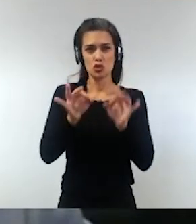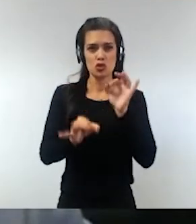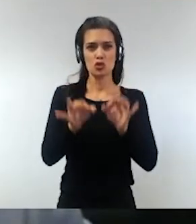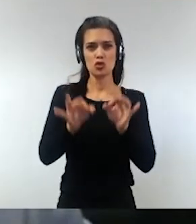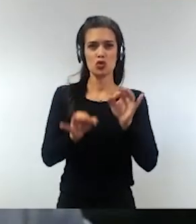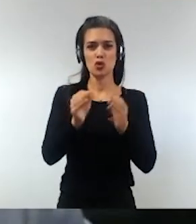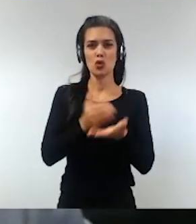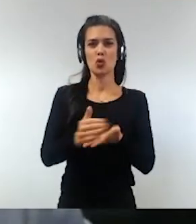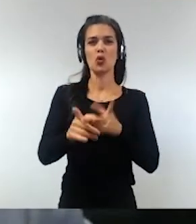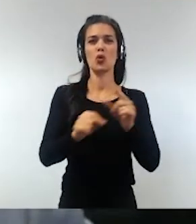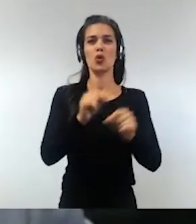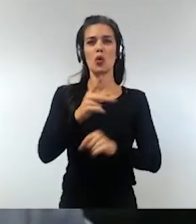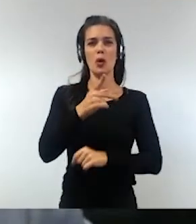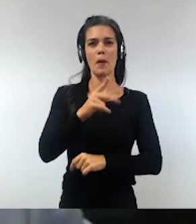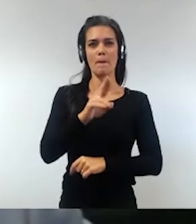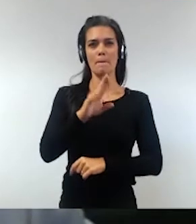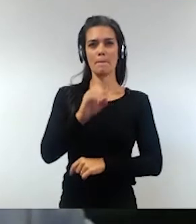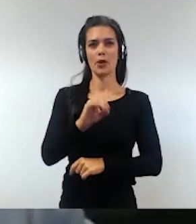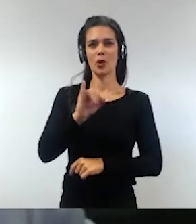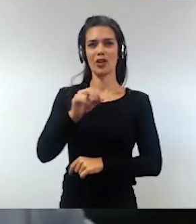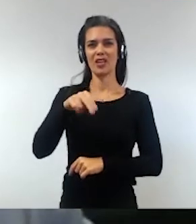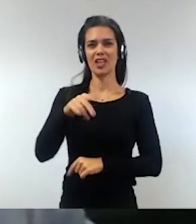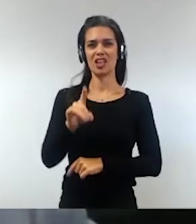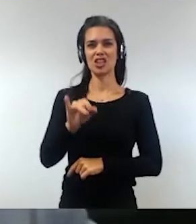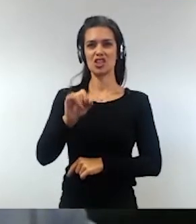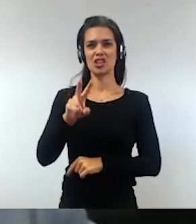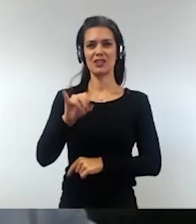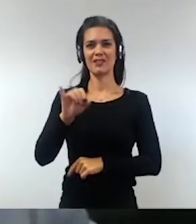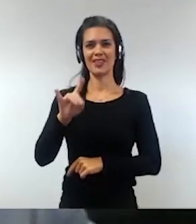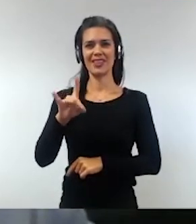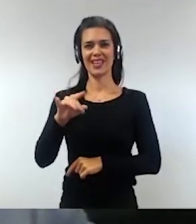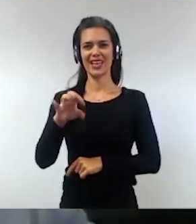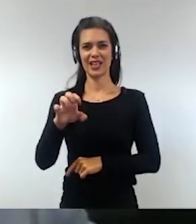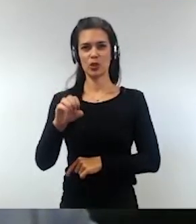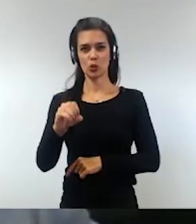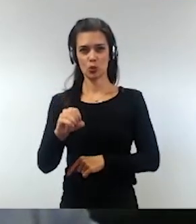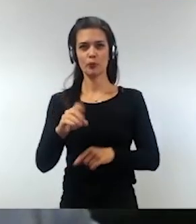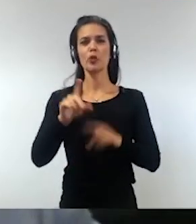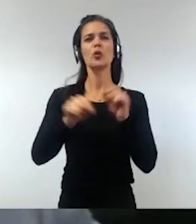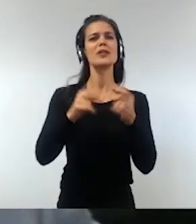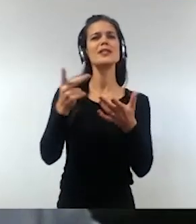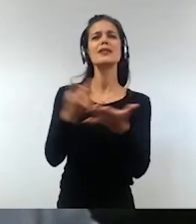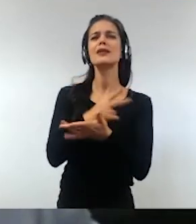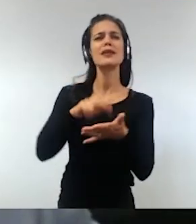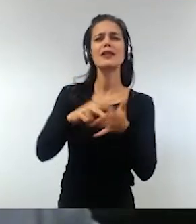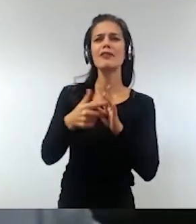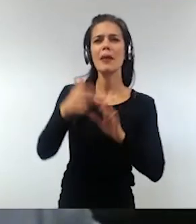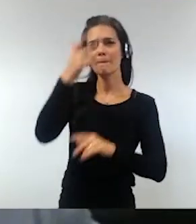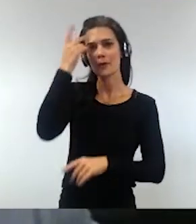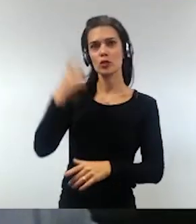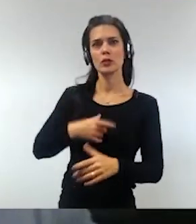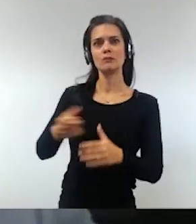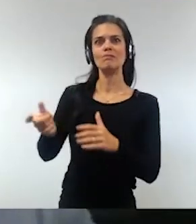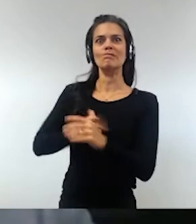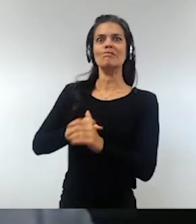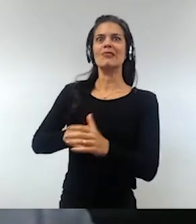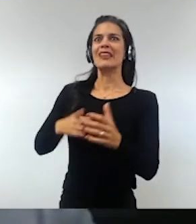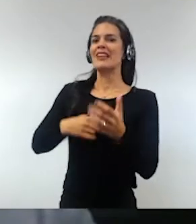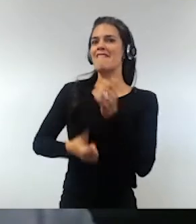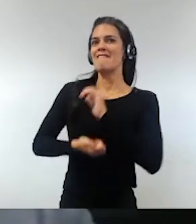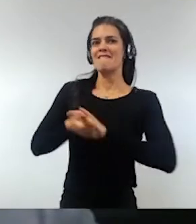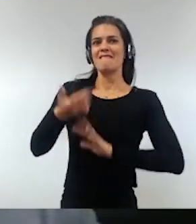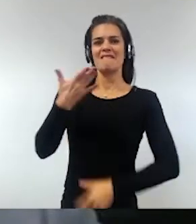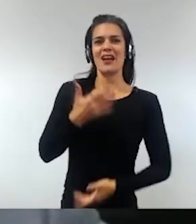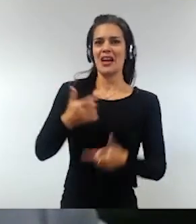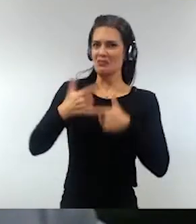sistema pró-endividados, que é o superendividado, que ele tem a negociação com vários credores